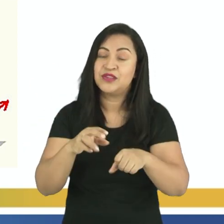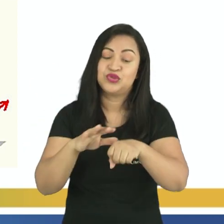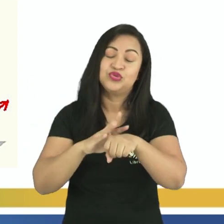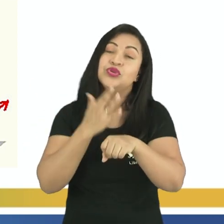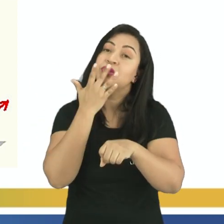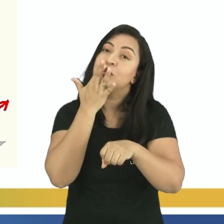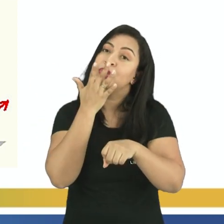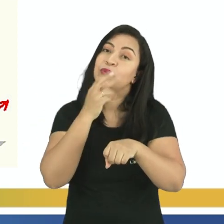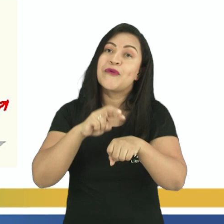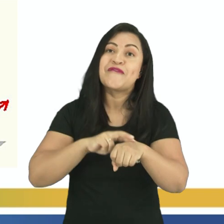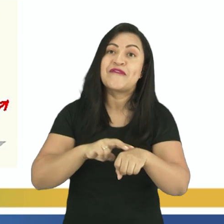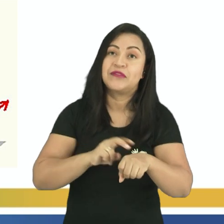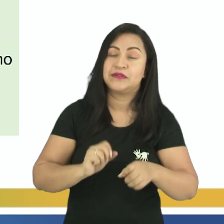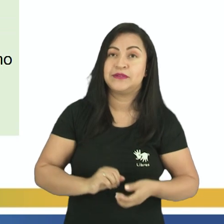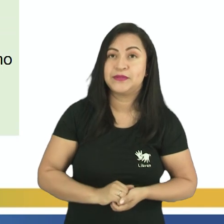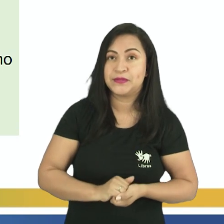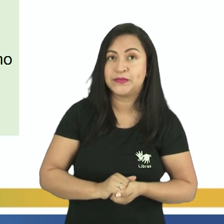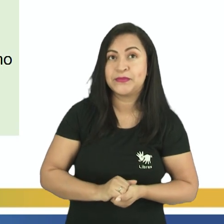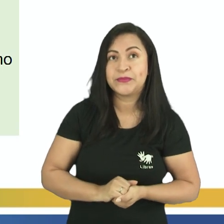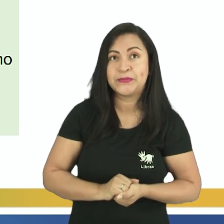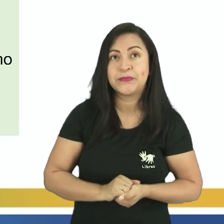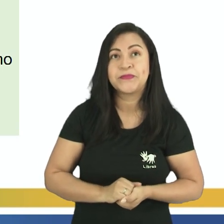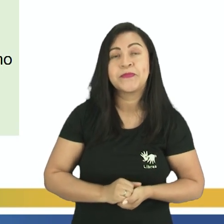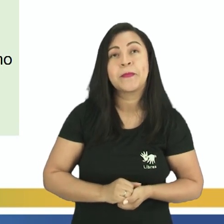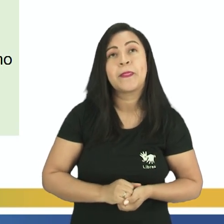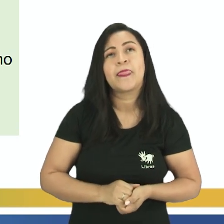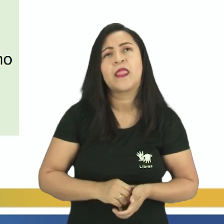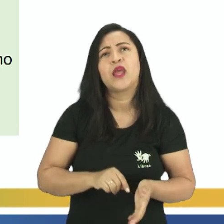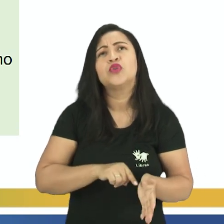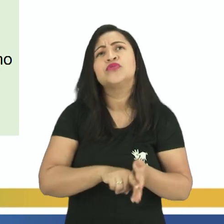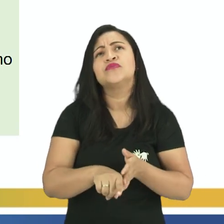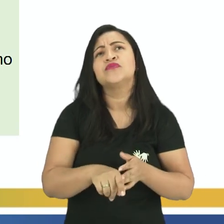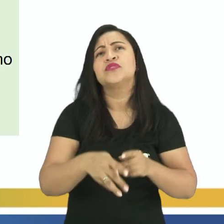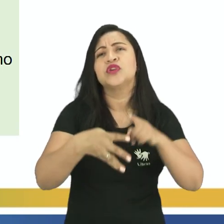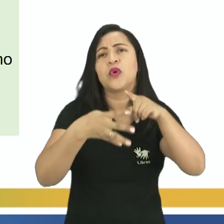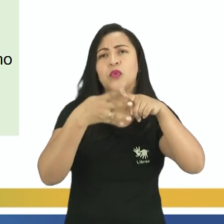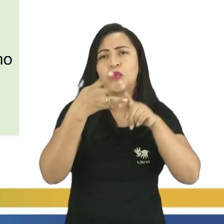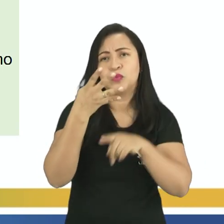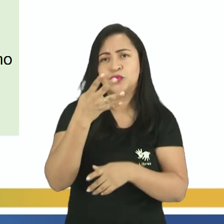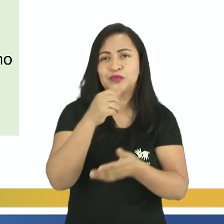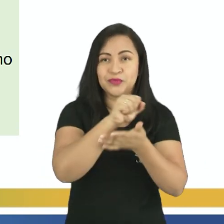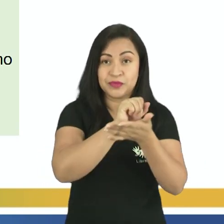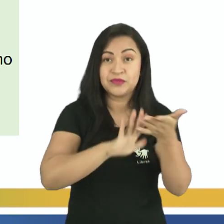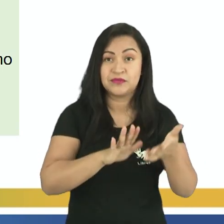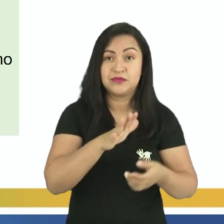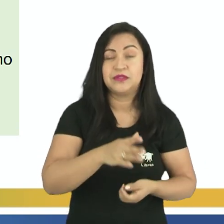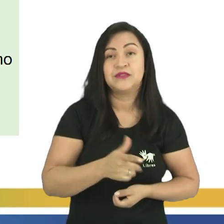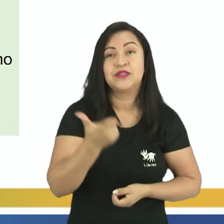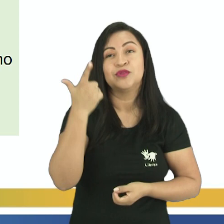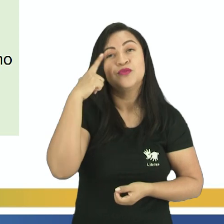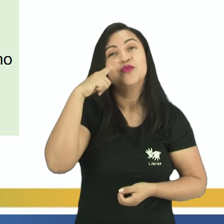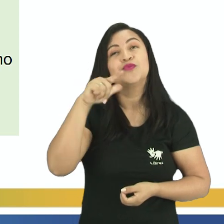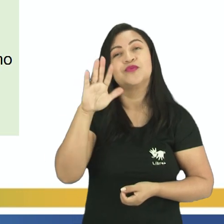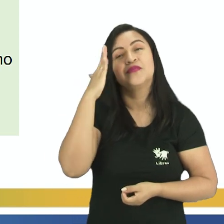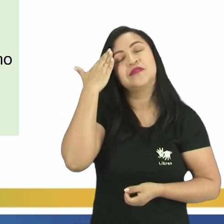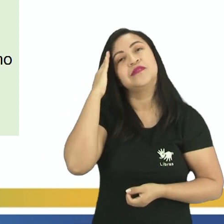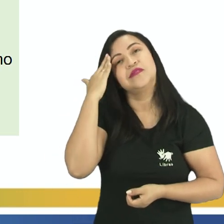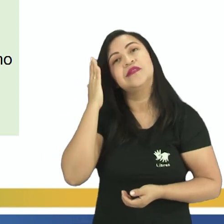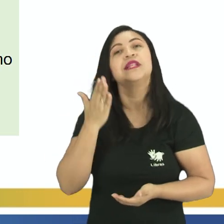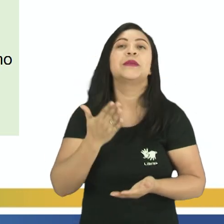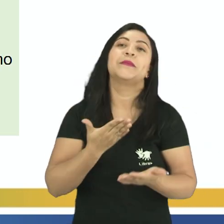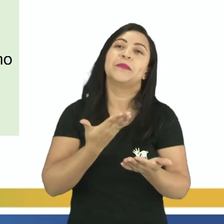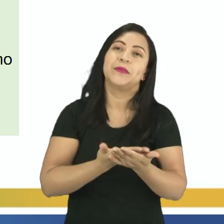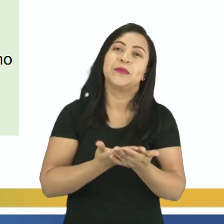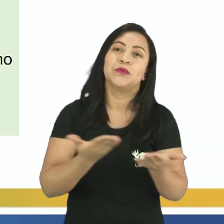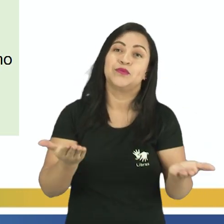uma coloração esverdeada. E eu trouxe para vocês 4 exercícios para que a gente possa exercitar o conteúdo que nós vimos